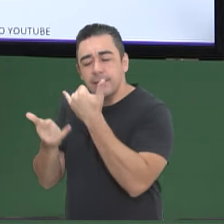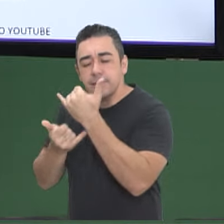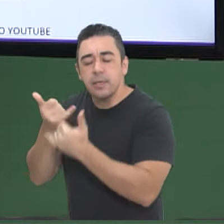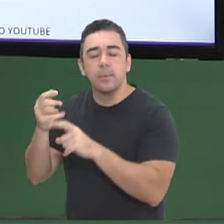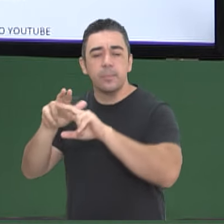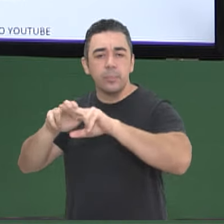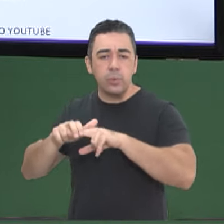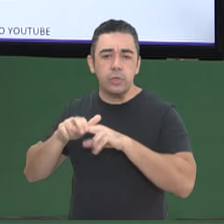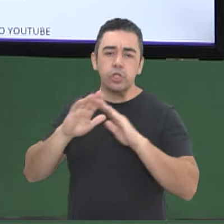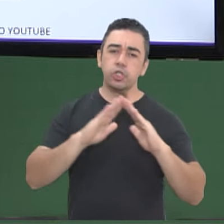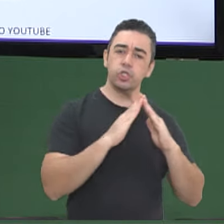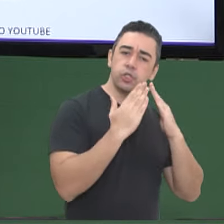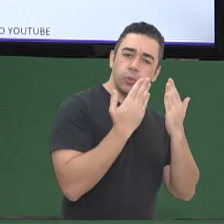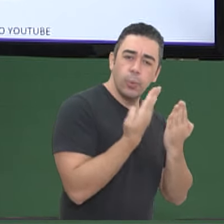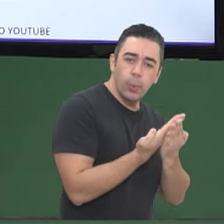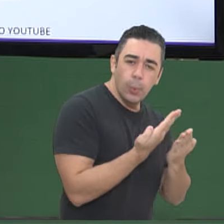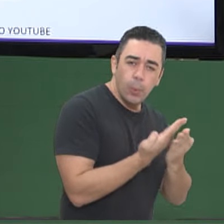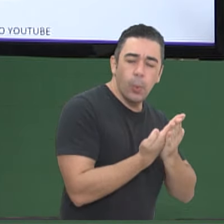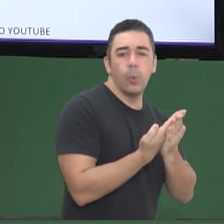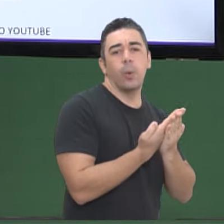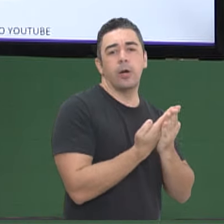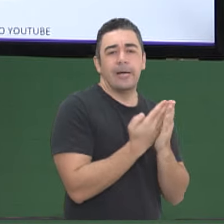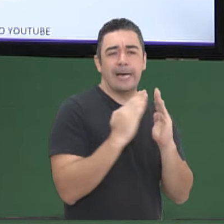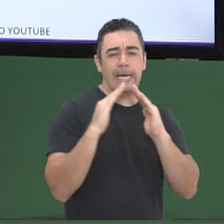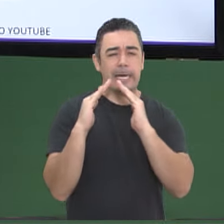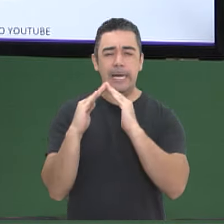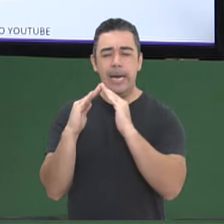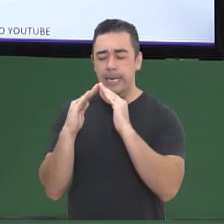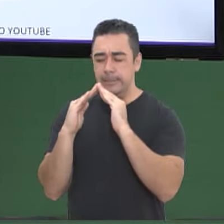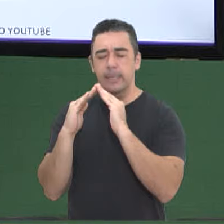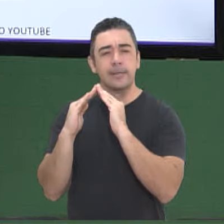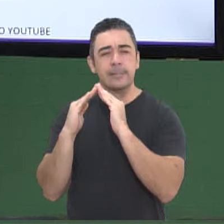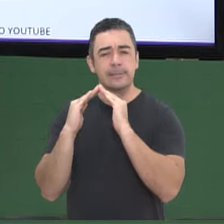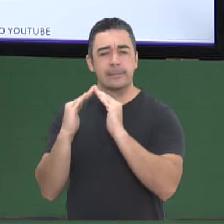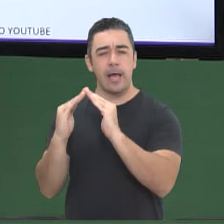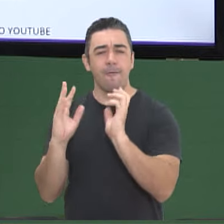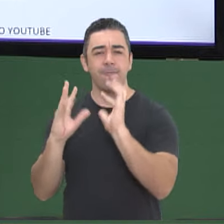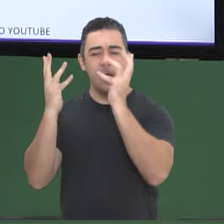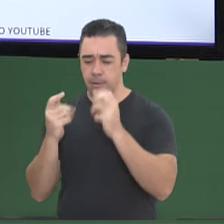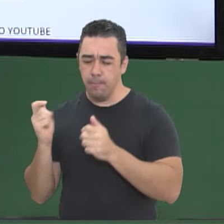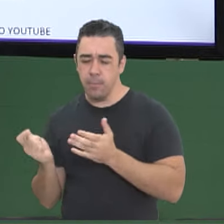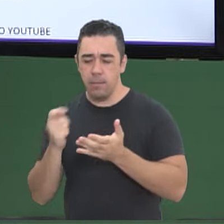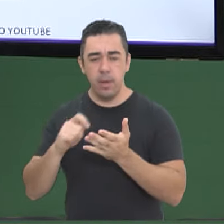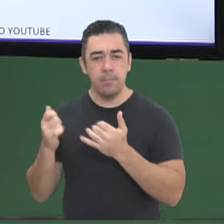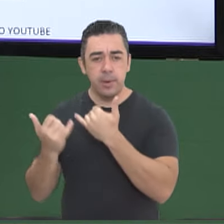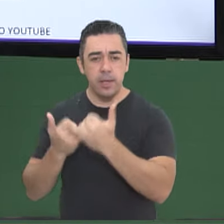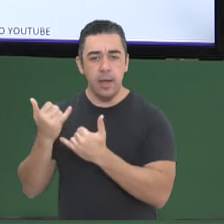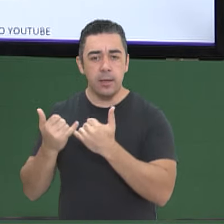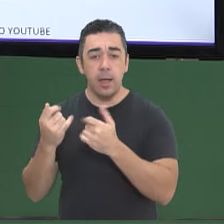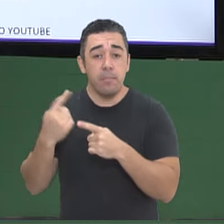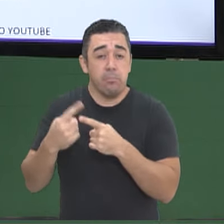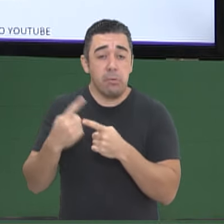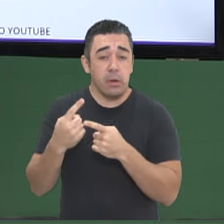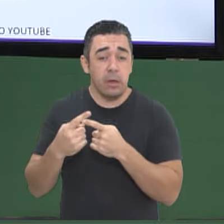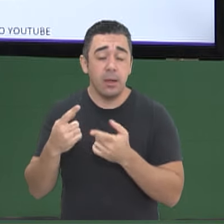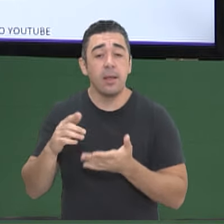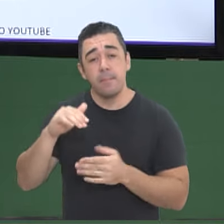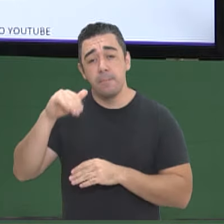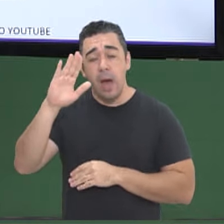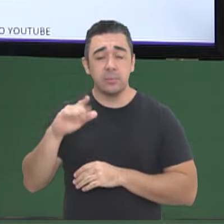escolas, condomínios, clubes dispõem de mesas para o tênis de mesa no caráter